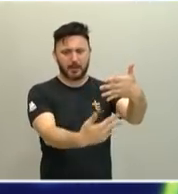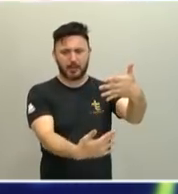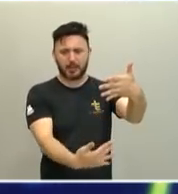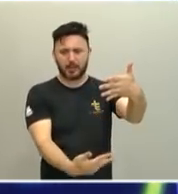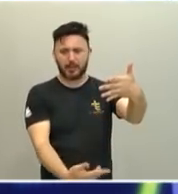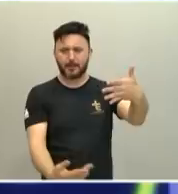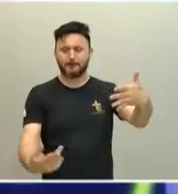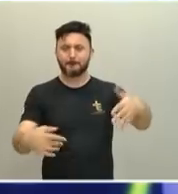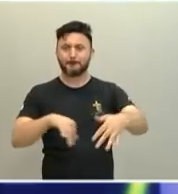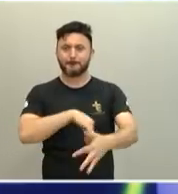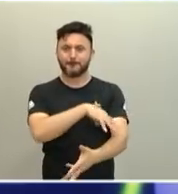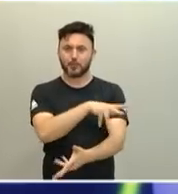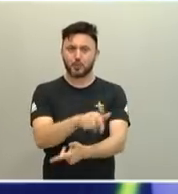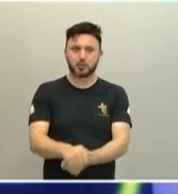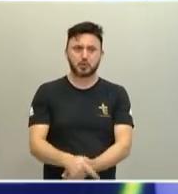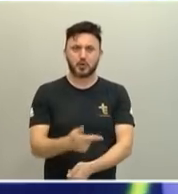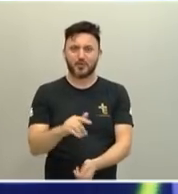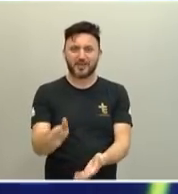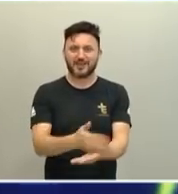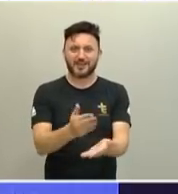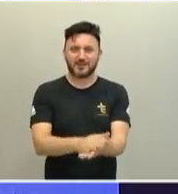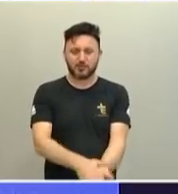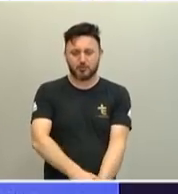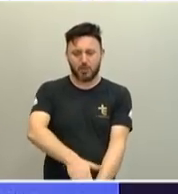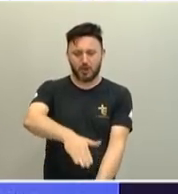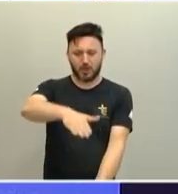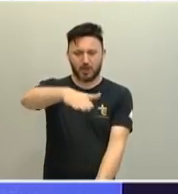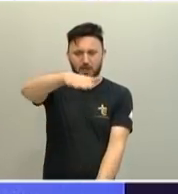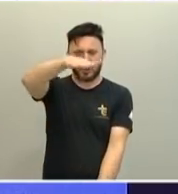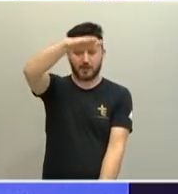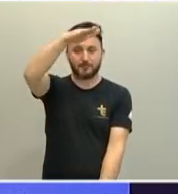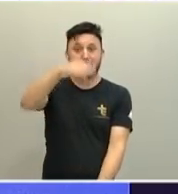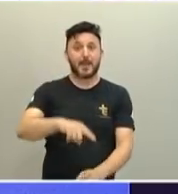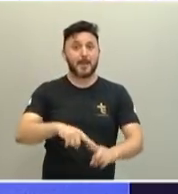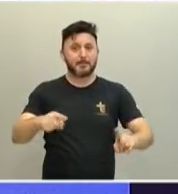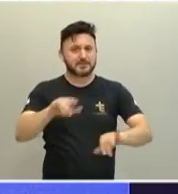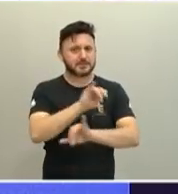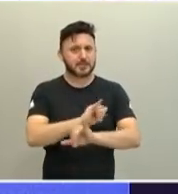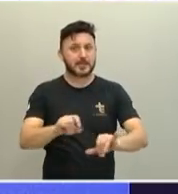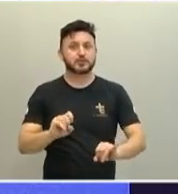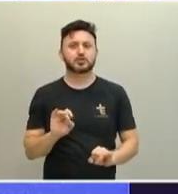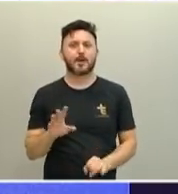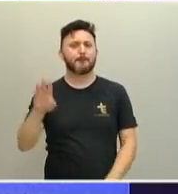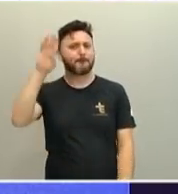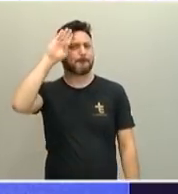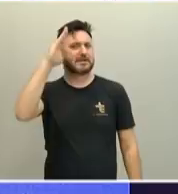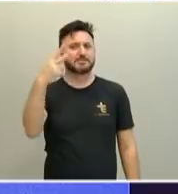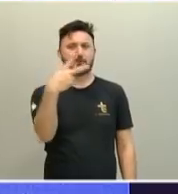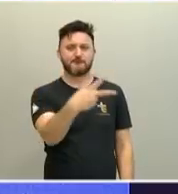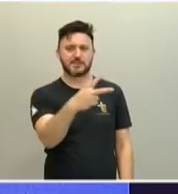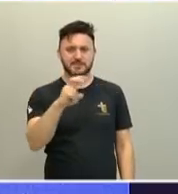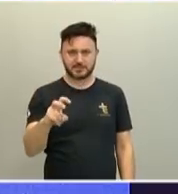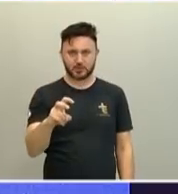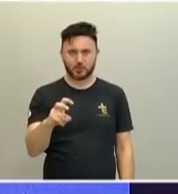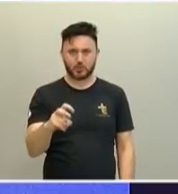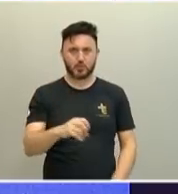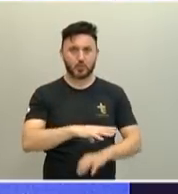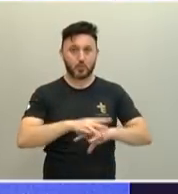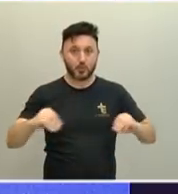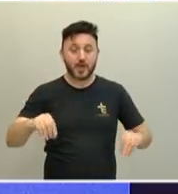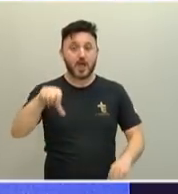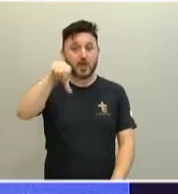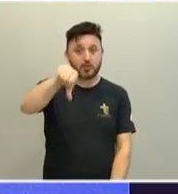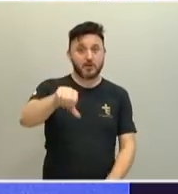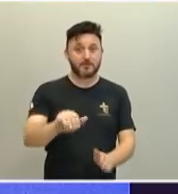maravilhosas, miraculosas, bênçãos, curas e libertações. Mas estão narradas ali 25 curas, 9 milagres e 3 ressurreições. De